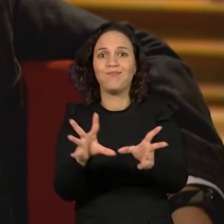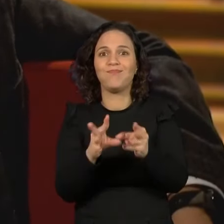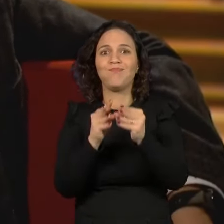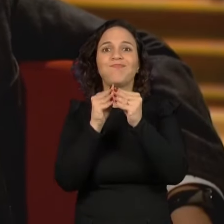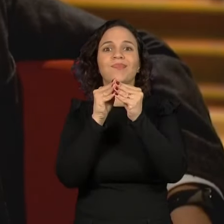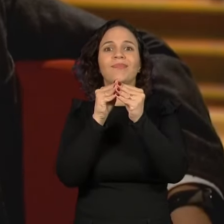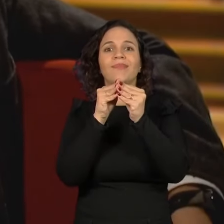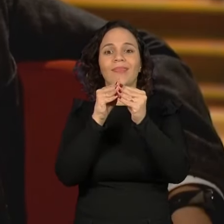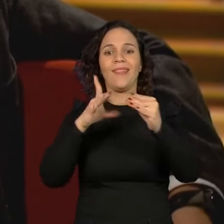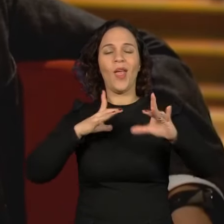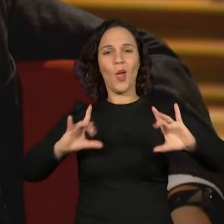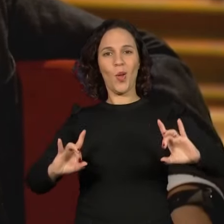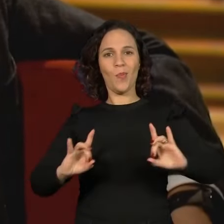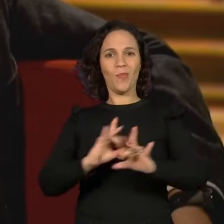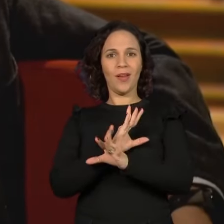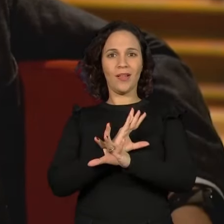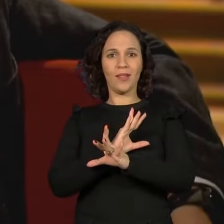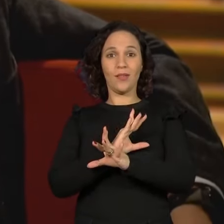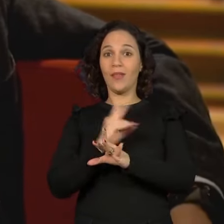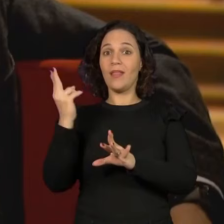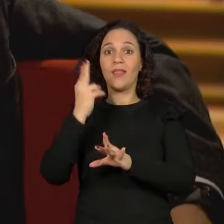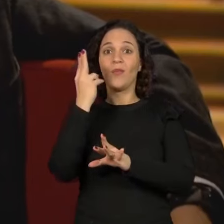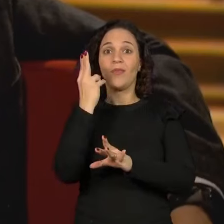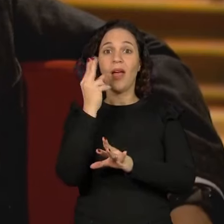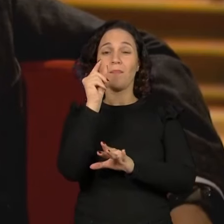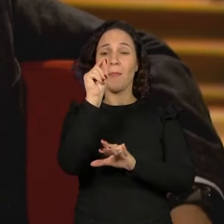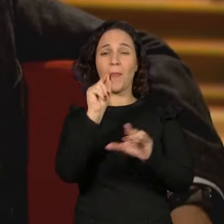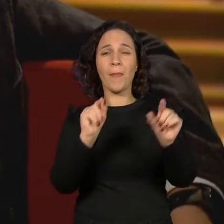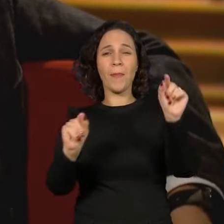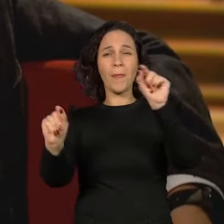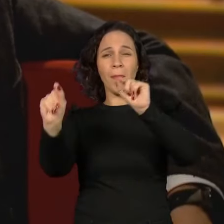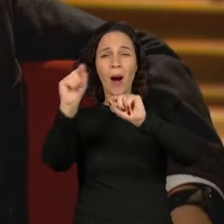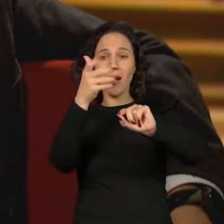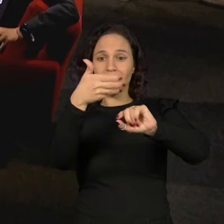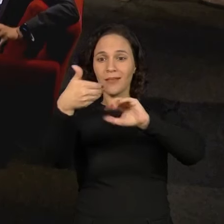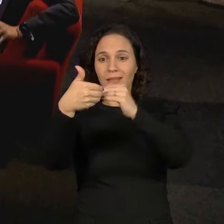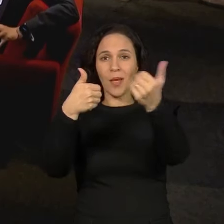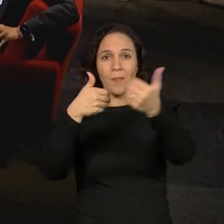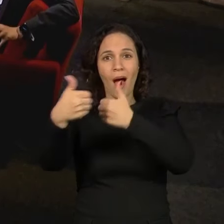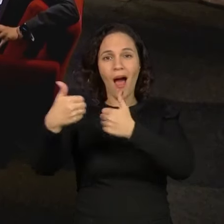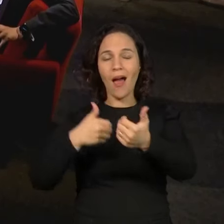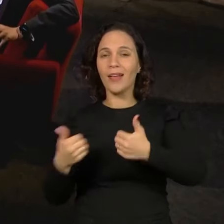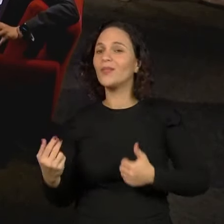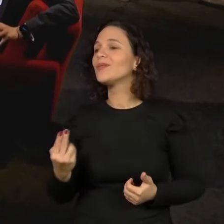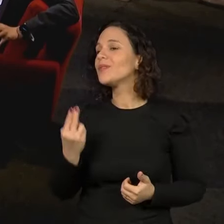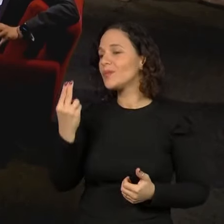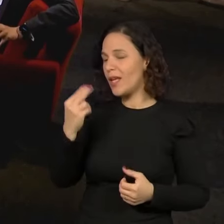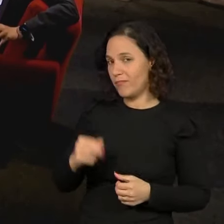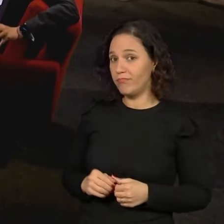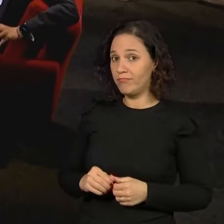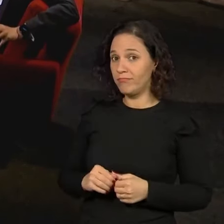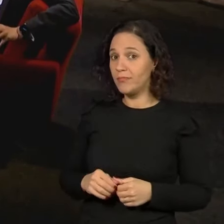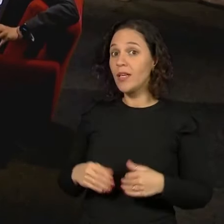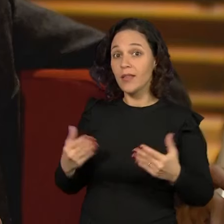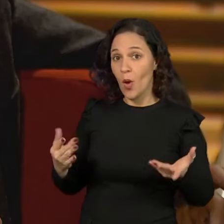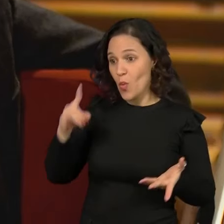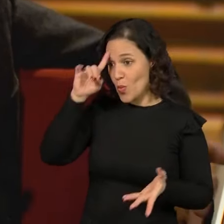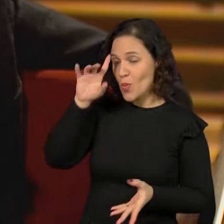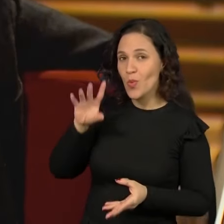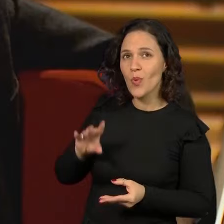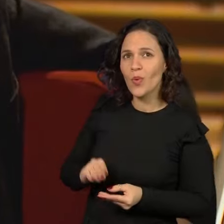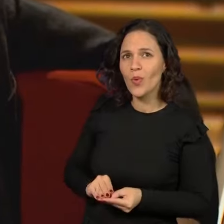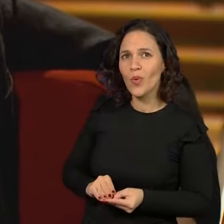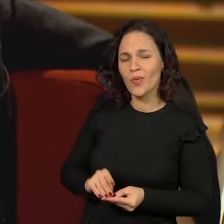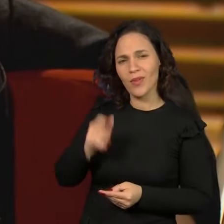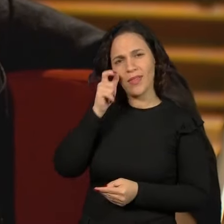o todo e não há O todo sem todas as tuas as suas partes ora sendo assim veja